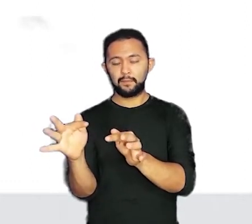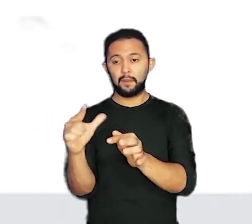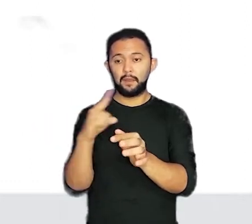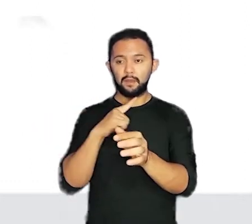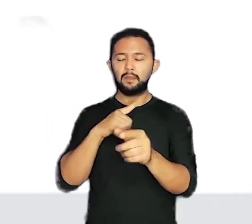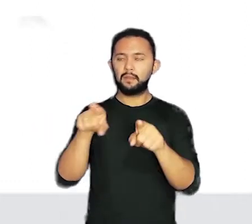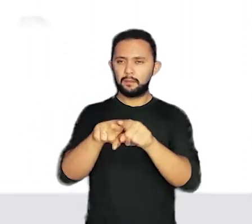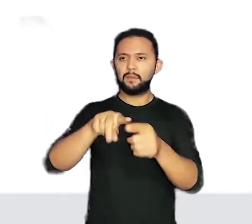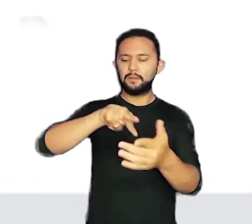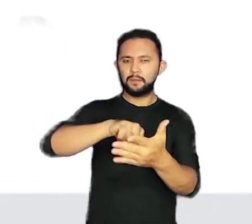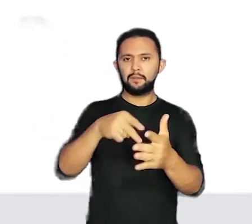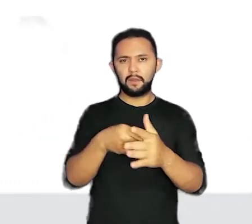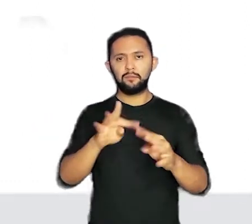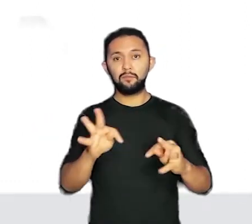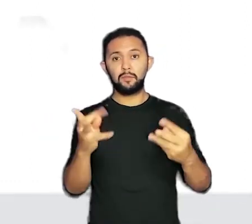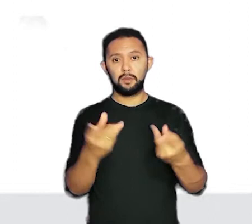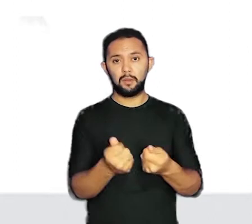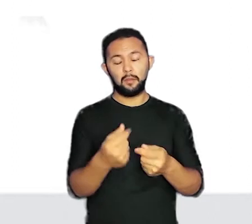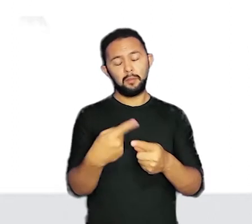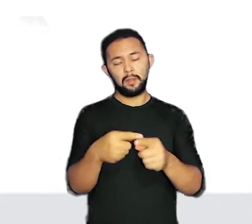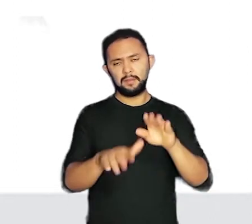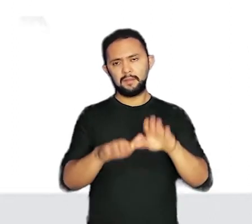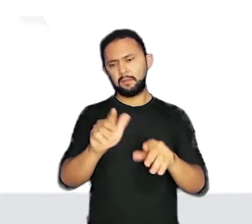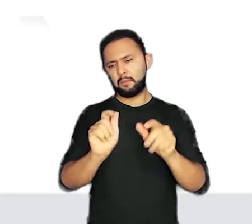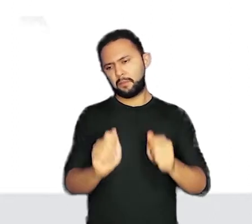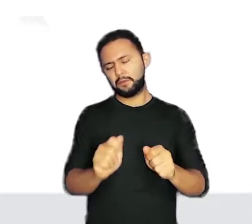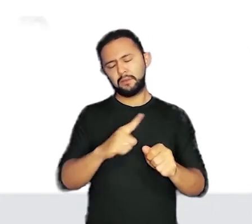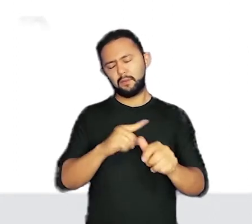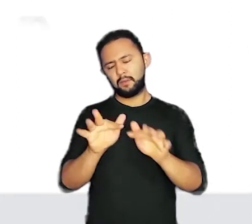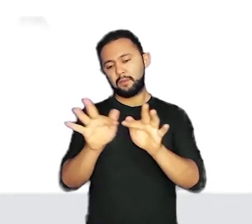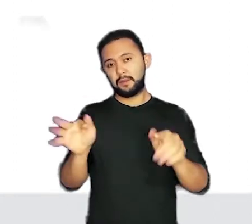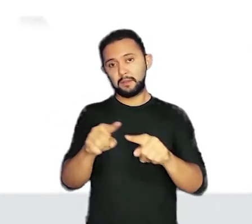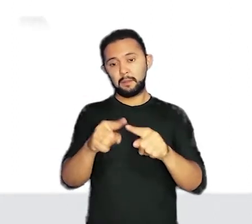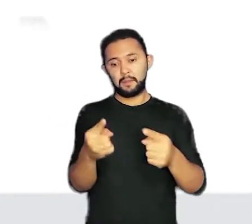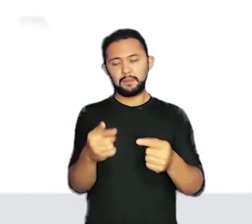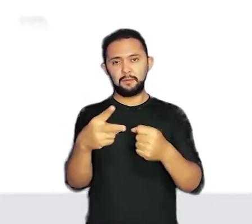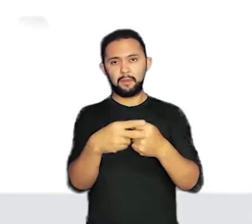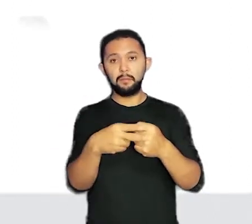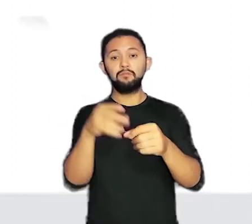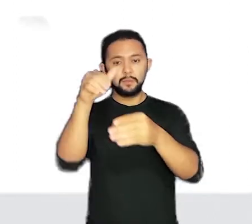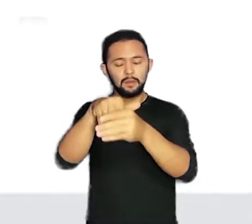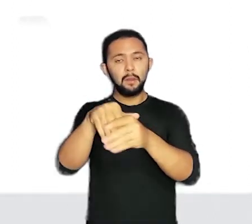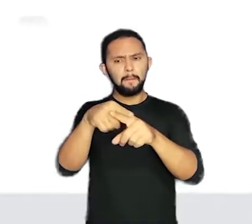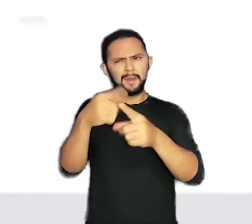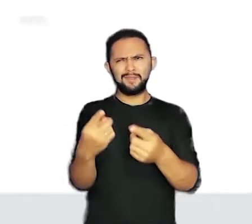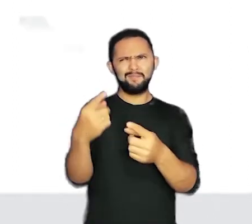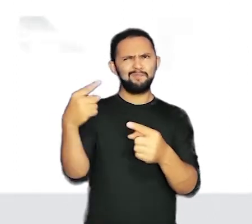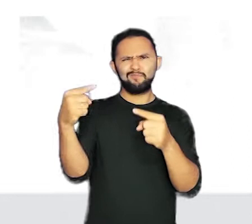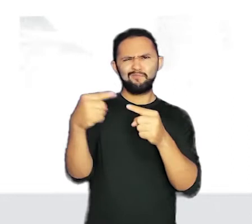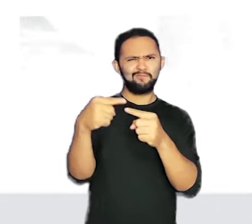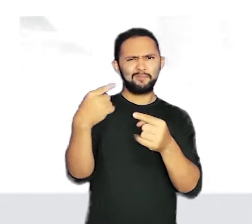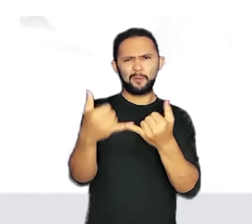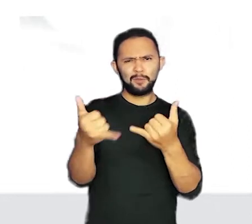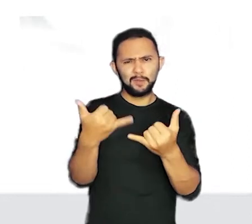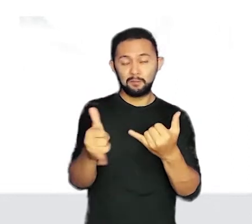um sentido completo. Então não adianta eu ter somente um enunciado com um único verbo e esse enunciado não fazer nenhum sentido.